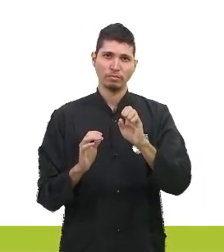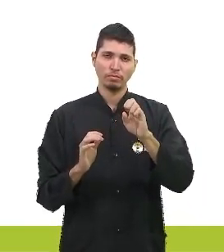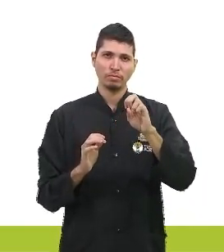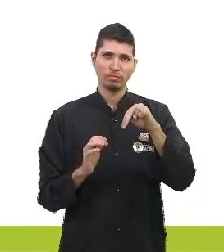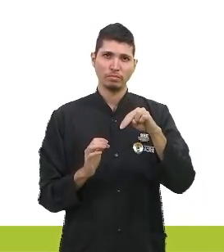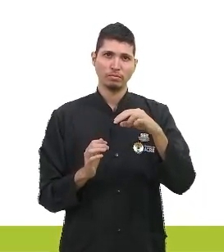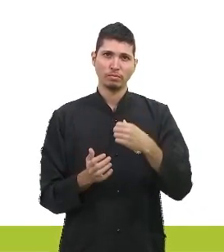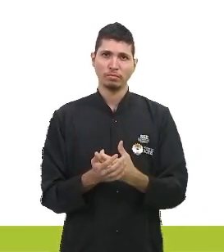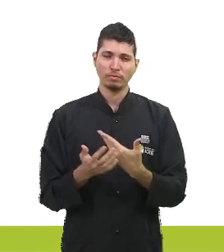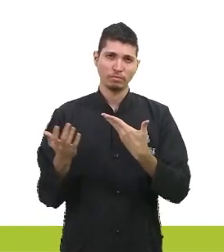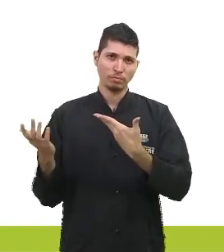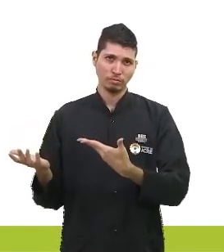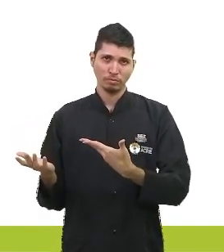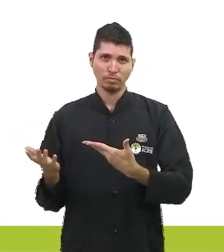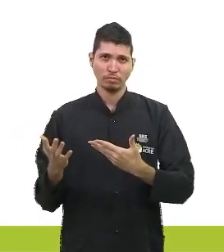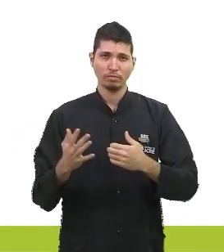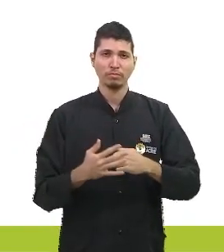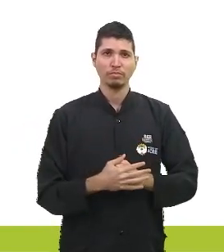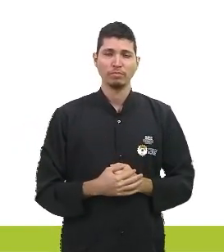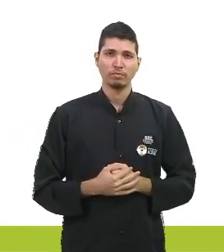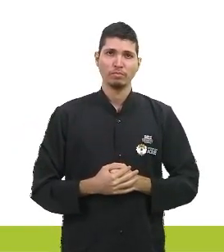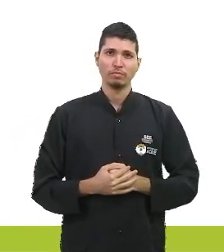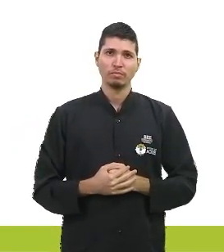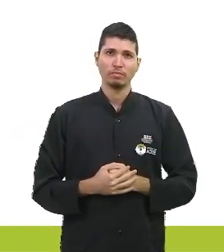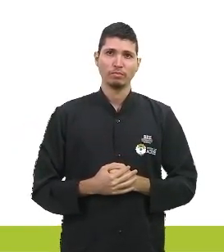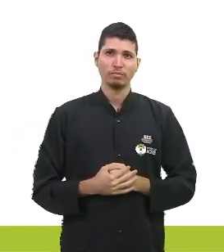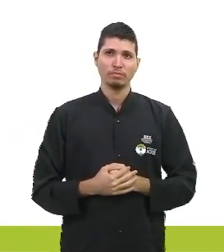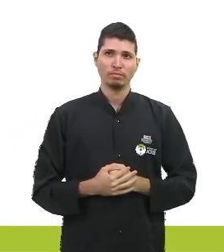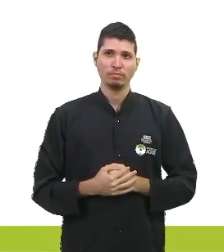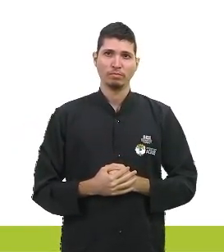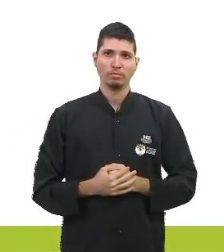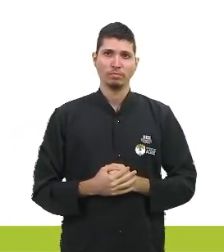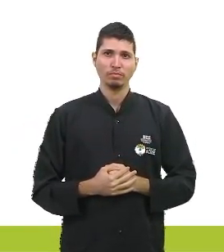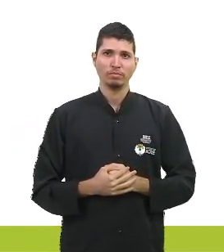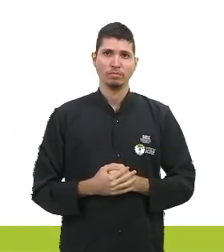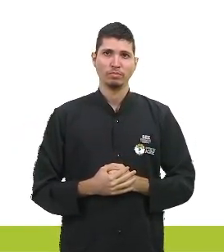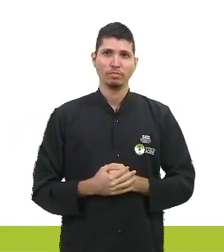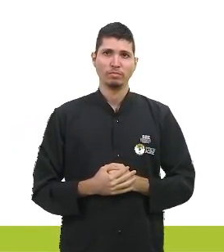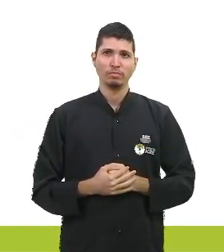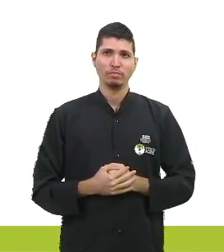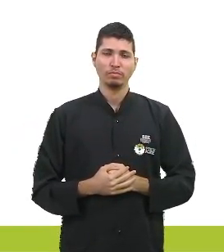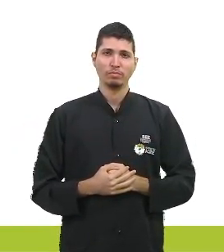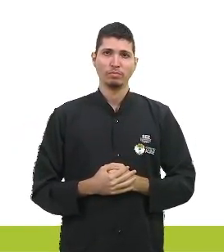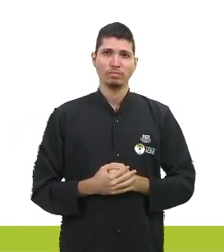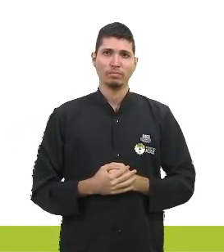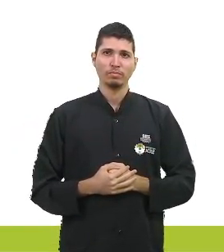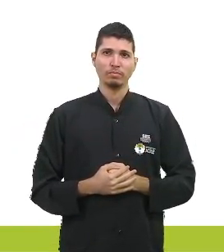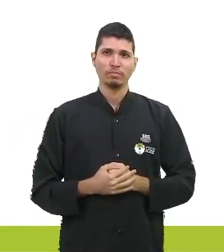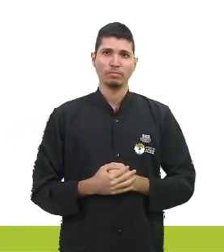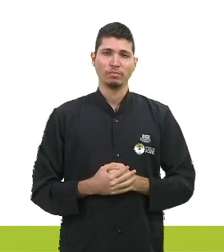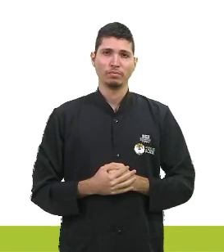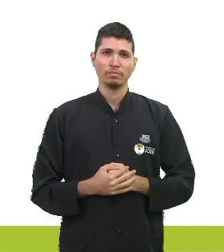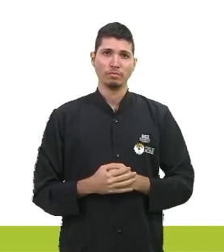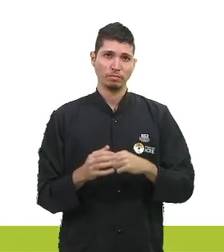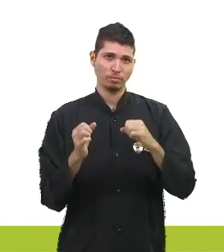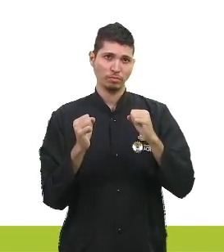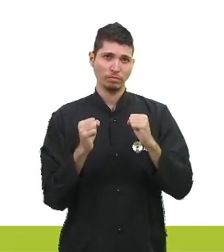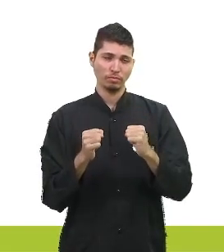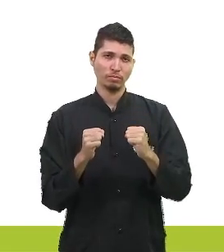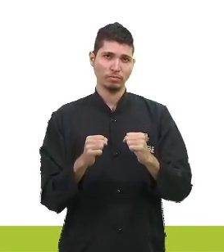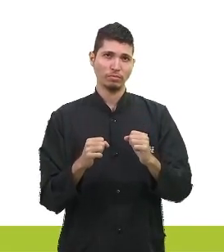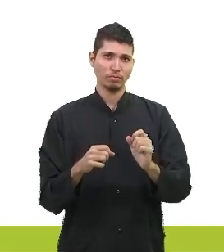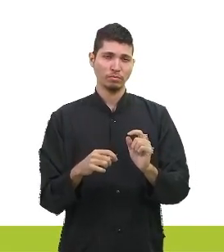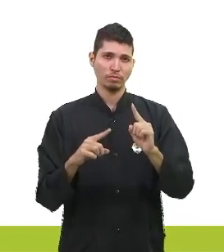63 pelos números equivalentes a eles. Aqui. Agora, fazendo aquela multiplicação de meio por